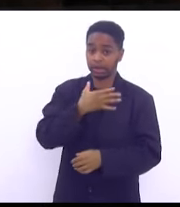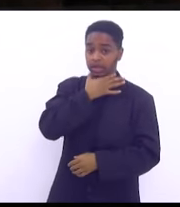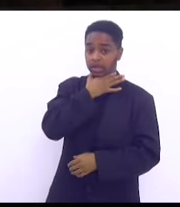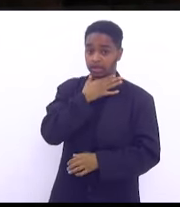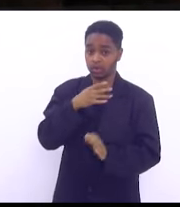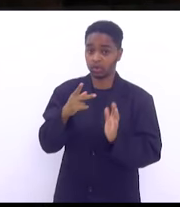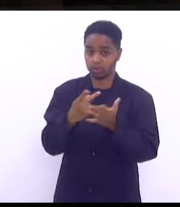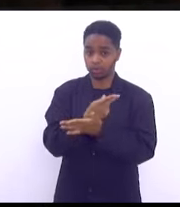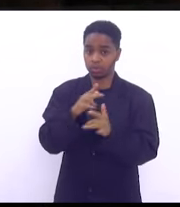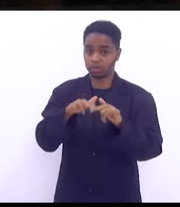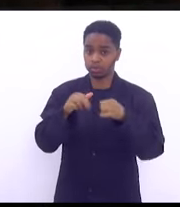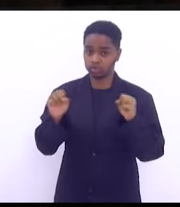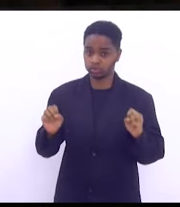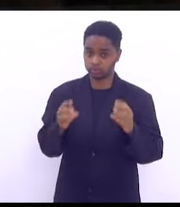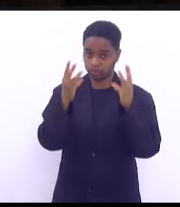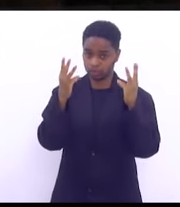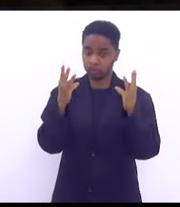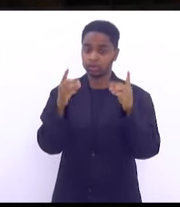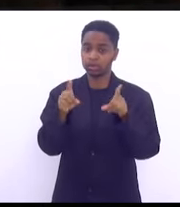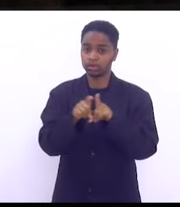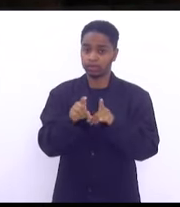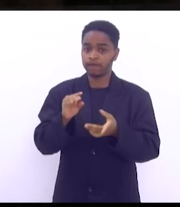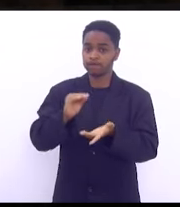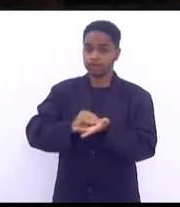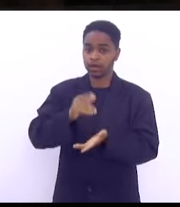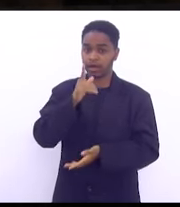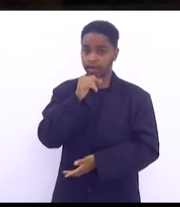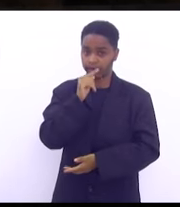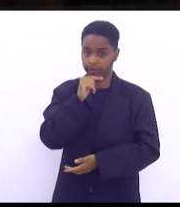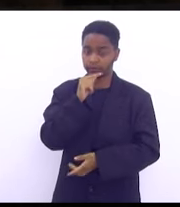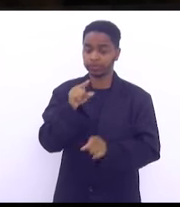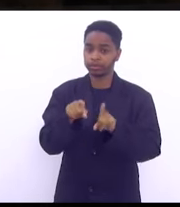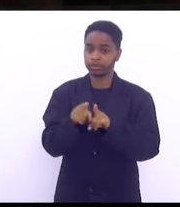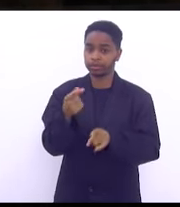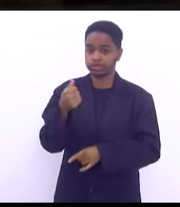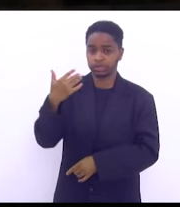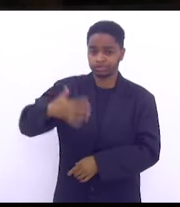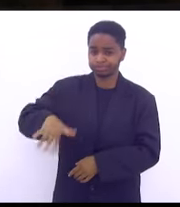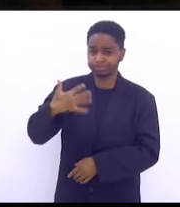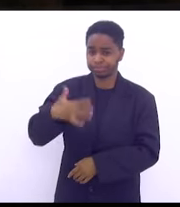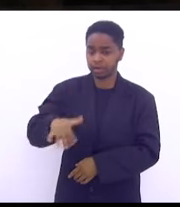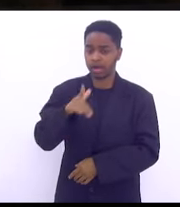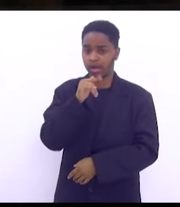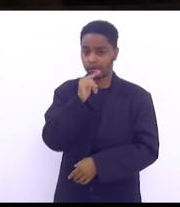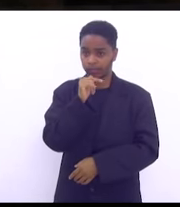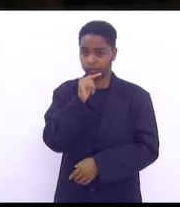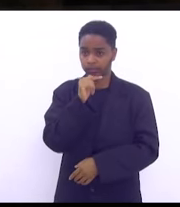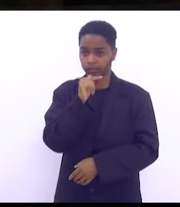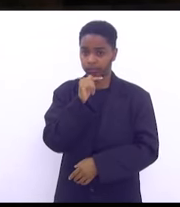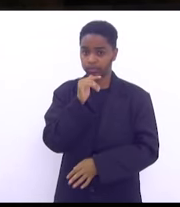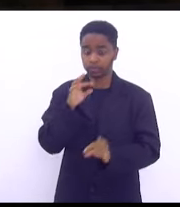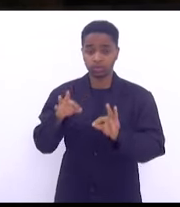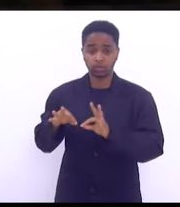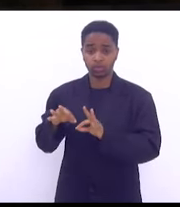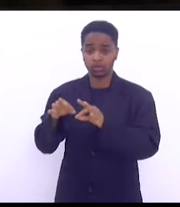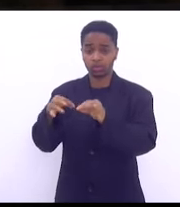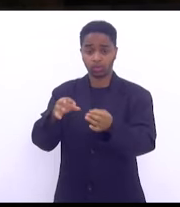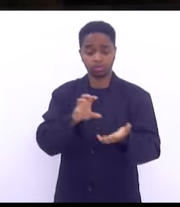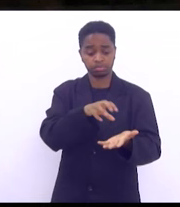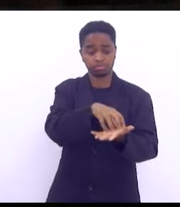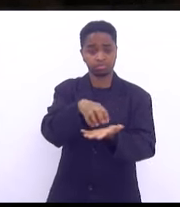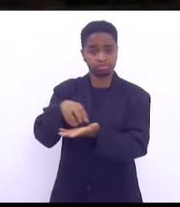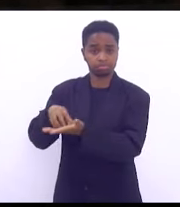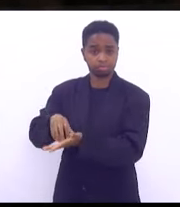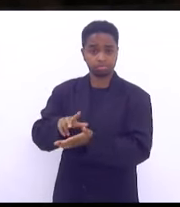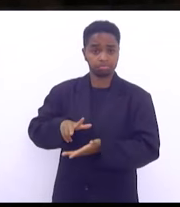causa do show e a questão da falta d'água e os preços exorbitantes da água, todas as instâncias se